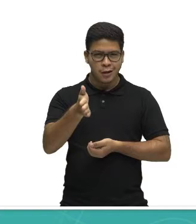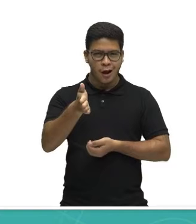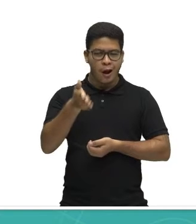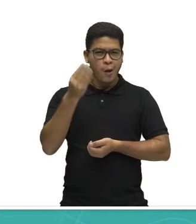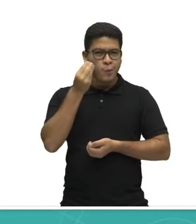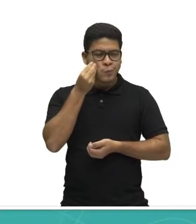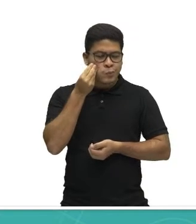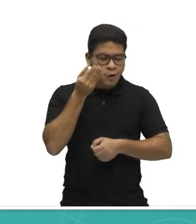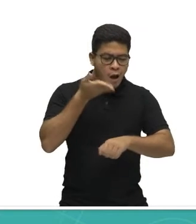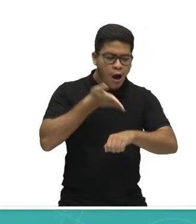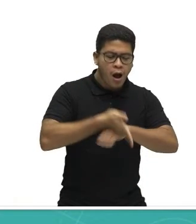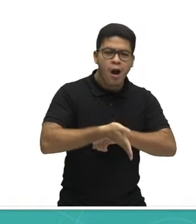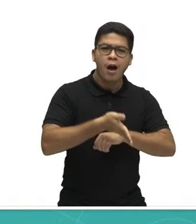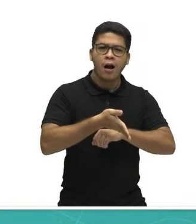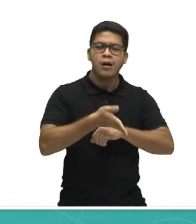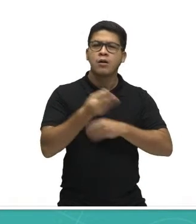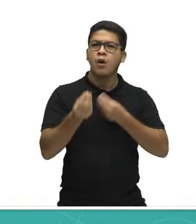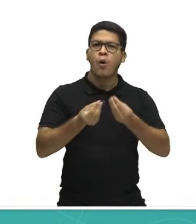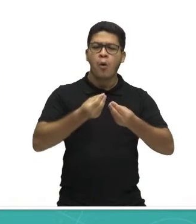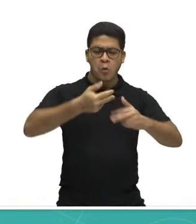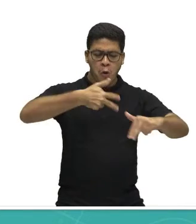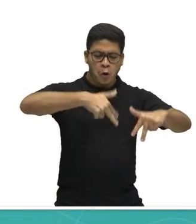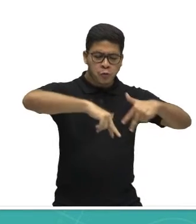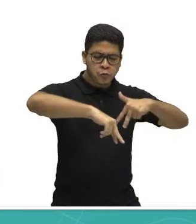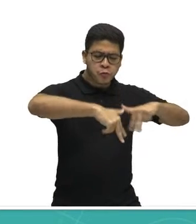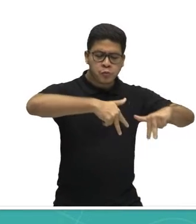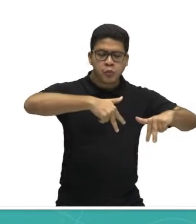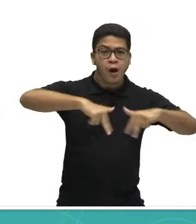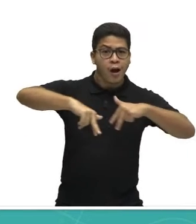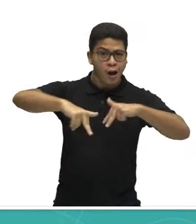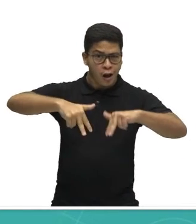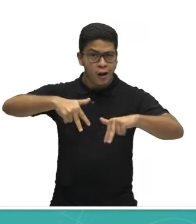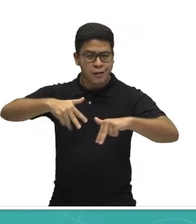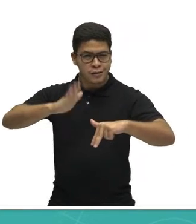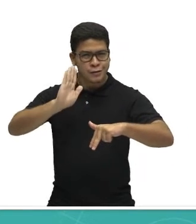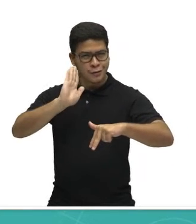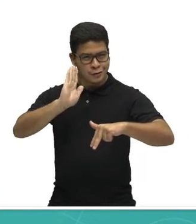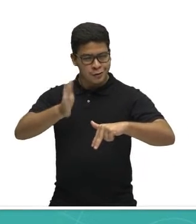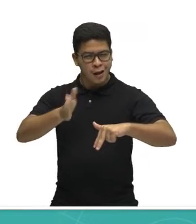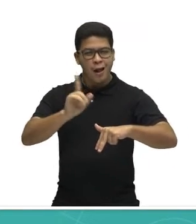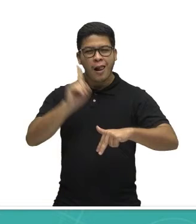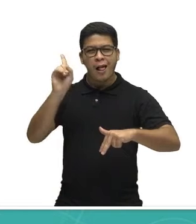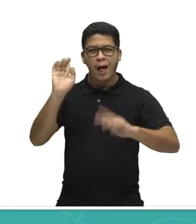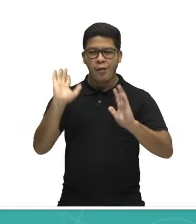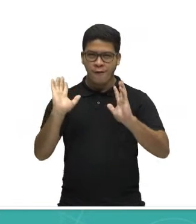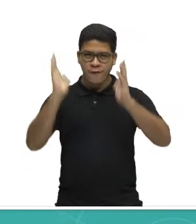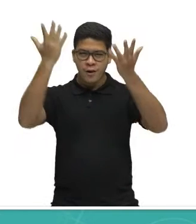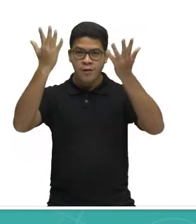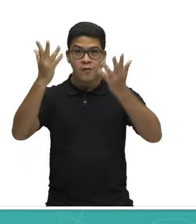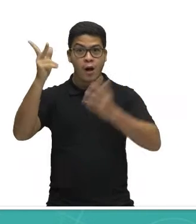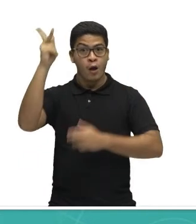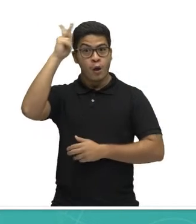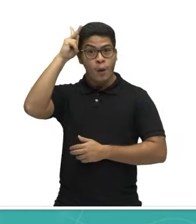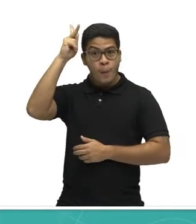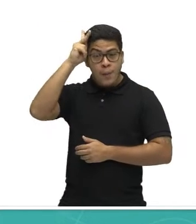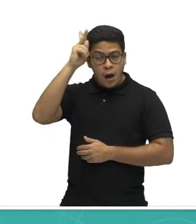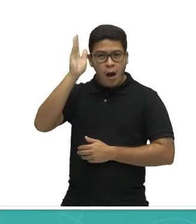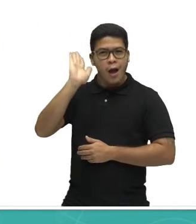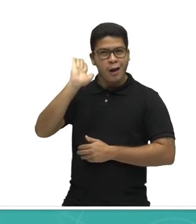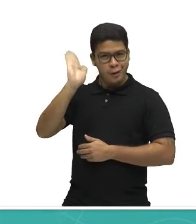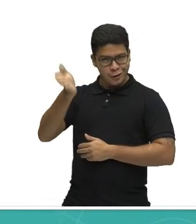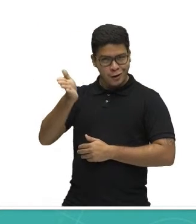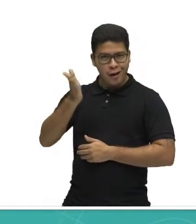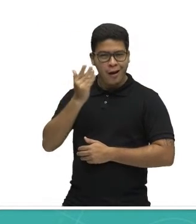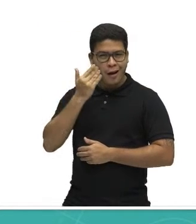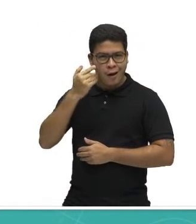principalmente quadrilha? Por exemplo, alguém já teve a oportunidade de dançar lá no Festival de Parintins? Ou então já